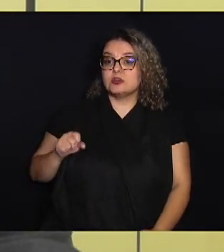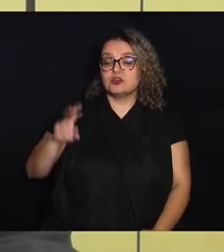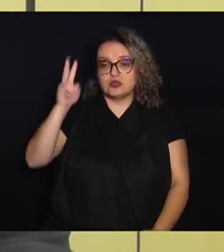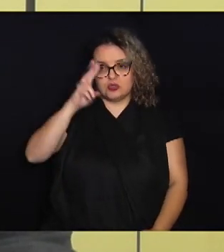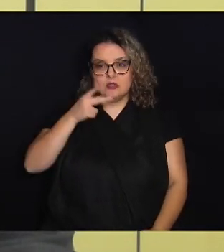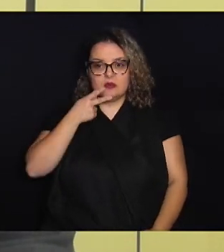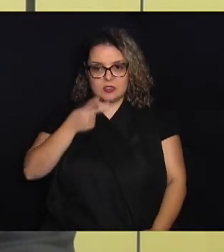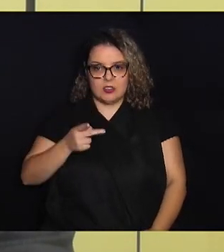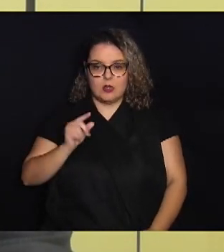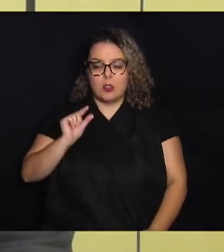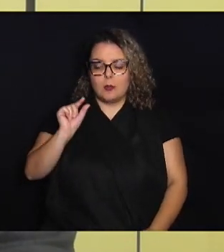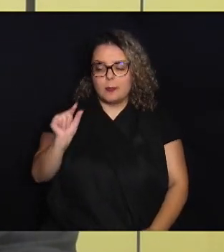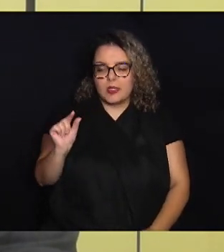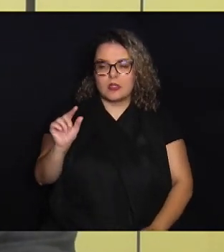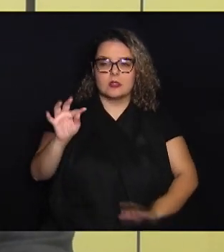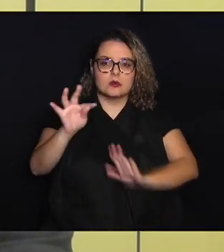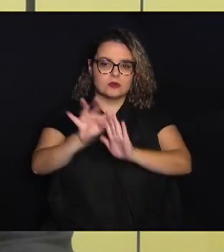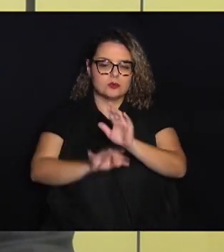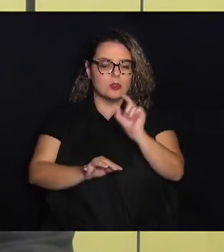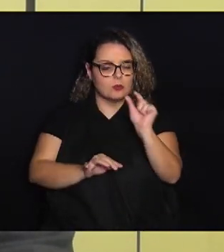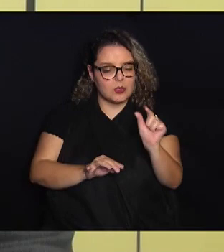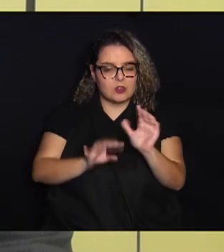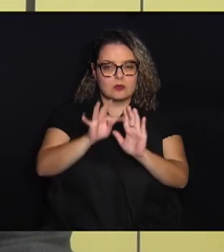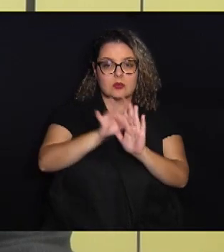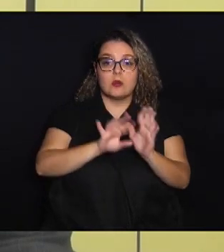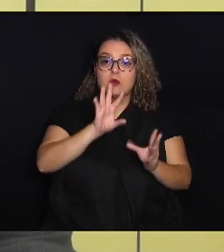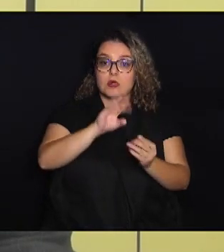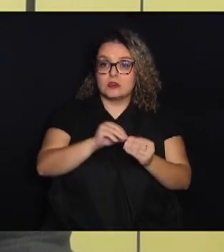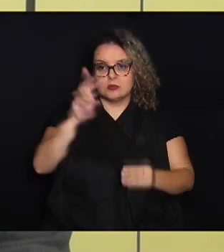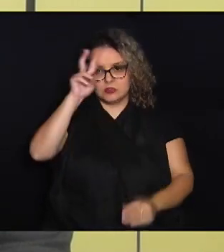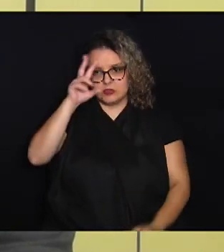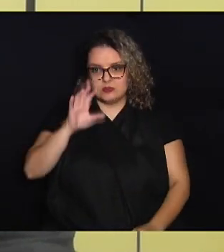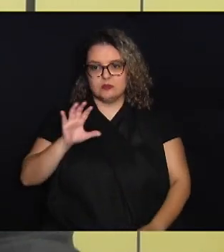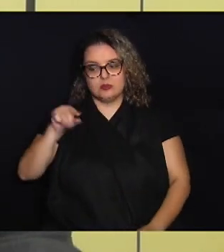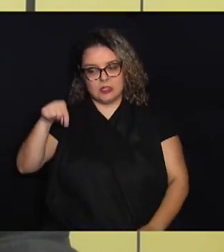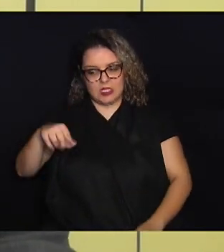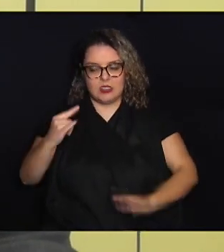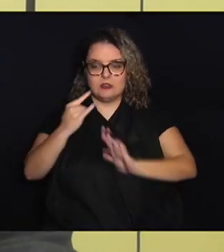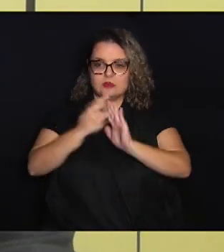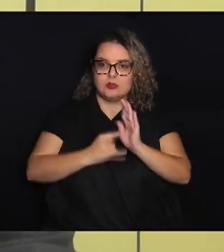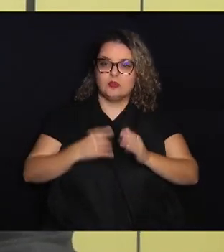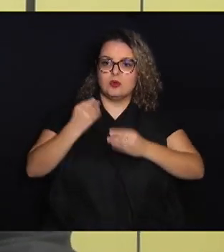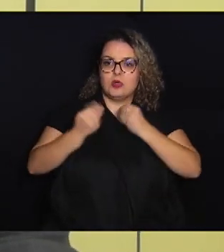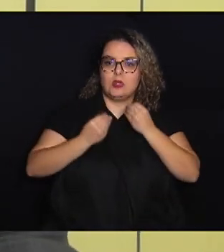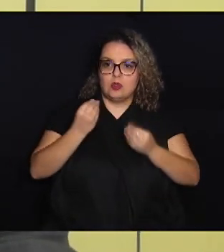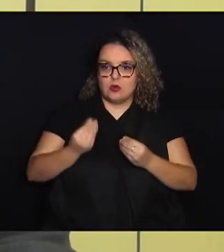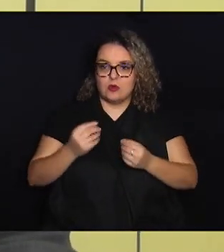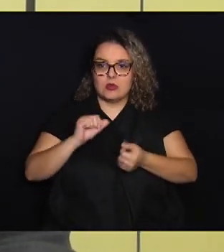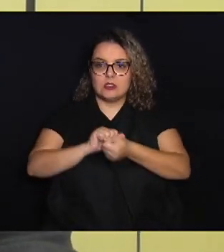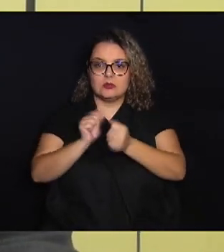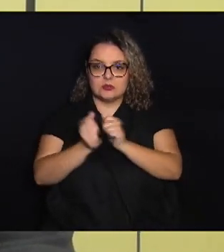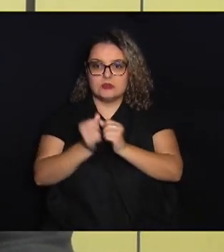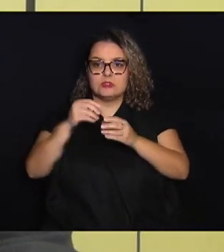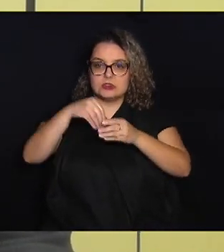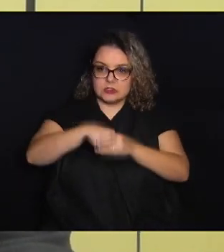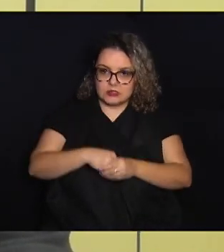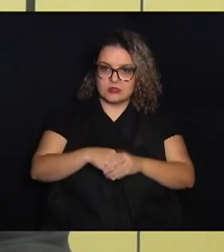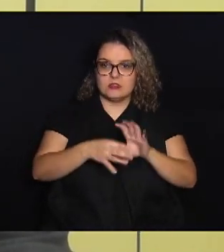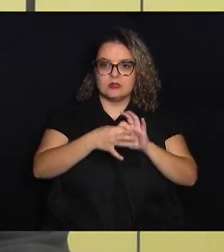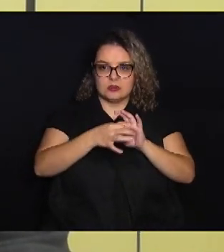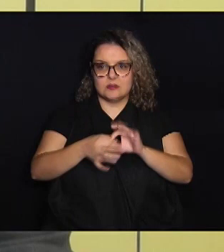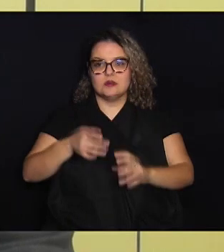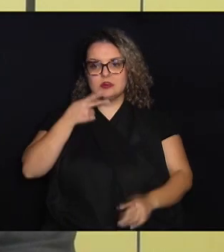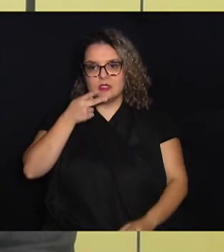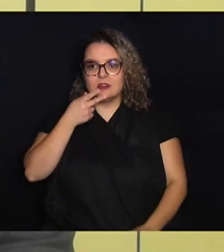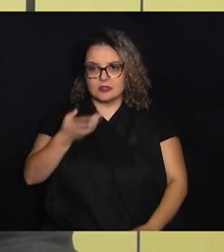que são pequenos textos contando um pouquinho sobre a história daquele documento, como aquilo se encaixava dentro desse contexto que eu estou